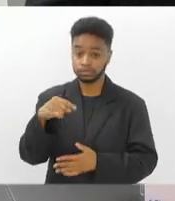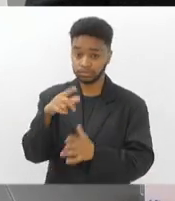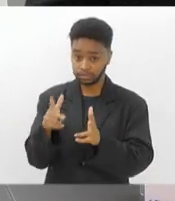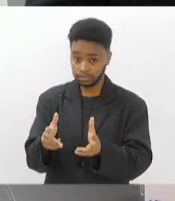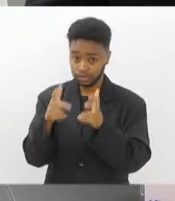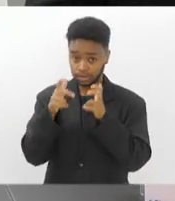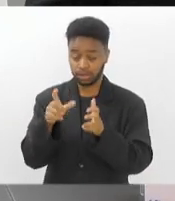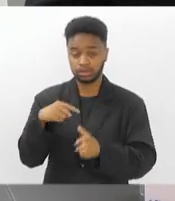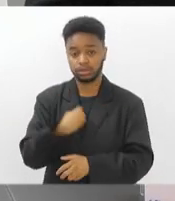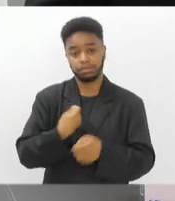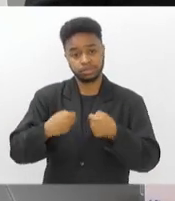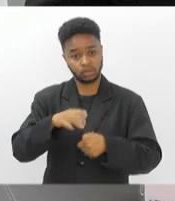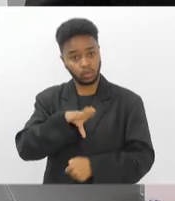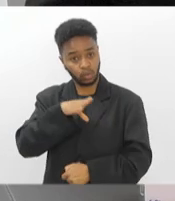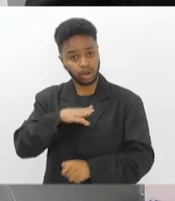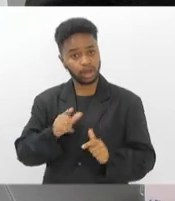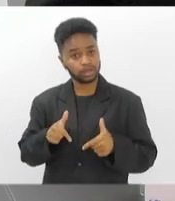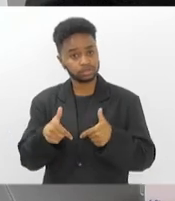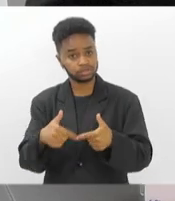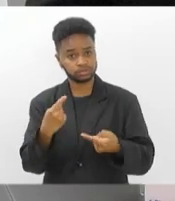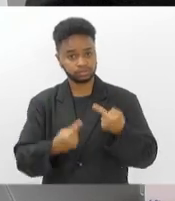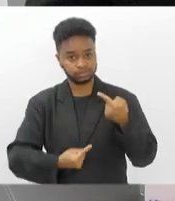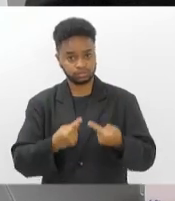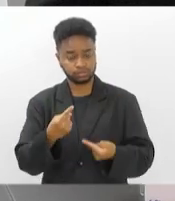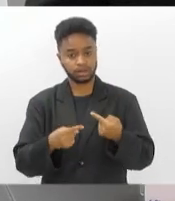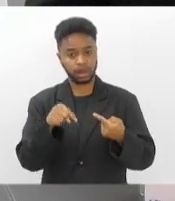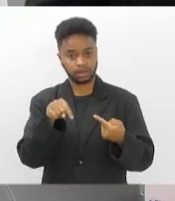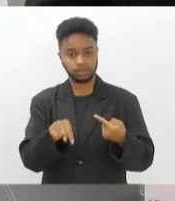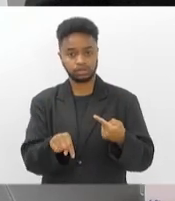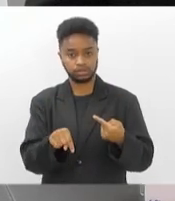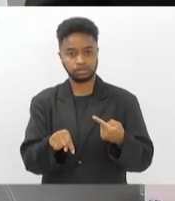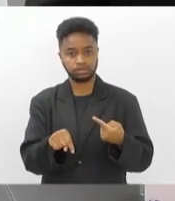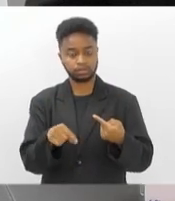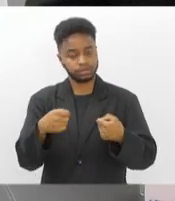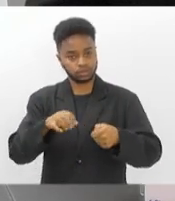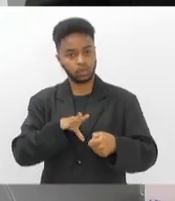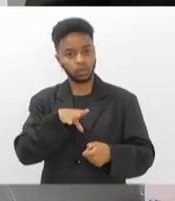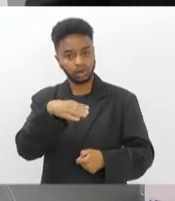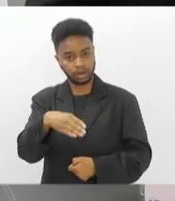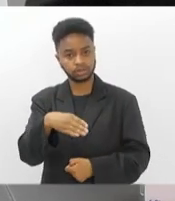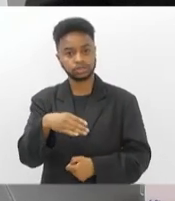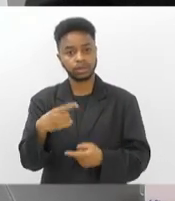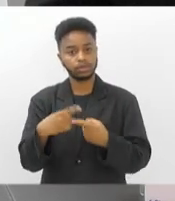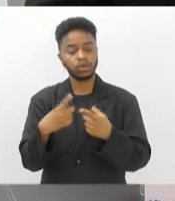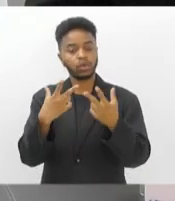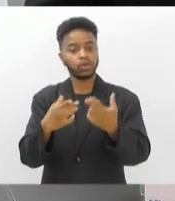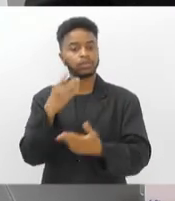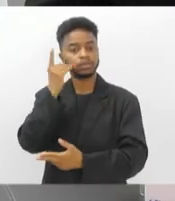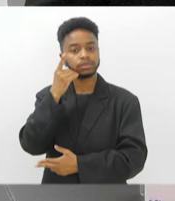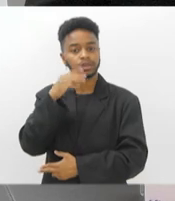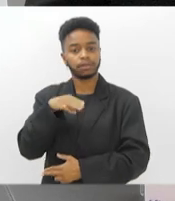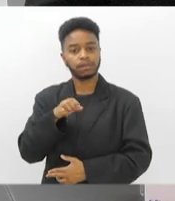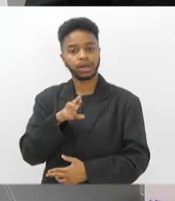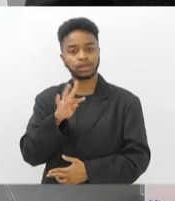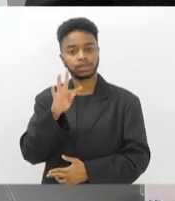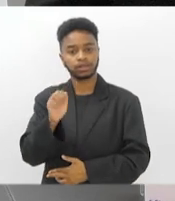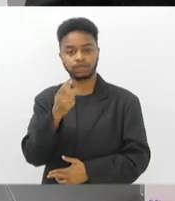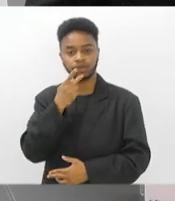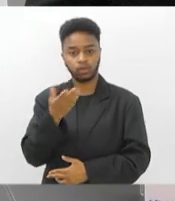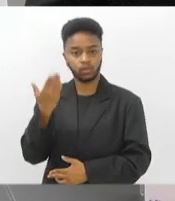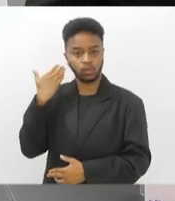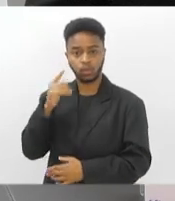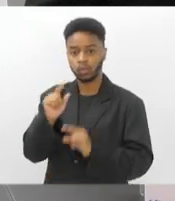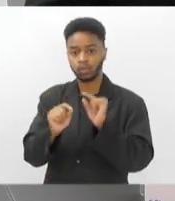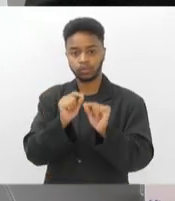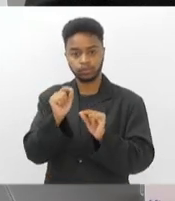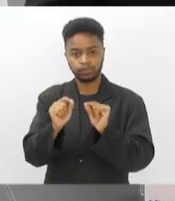precisa ter coragem para enfrentar nesta mesa né com coragem aquilo que é a deputada Marta falou na na última reunião é com